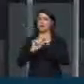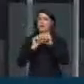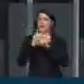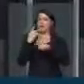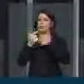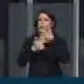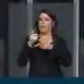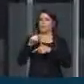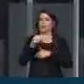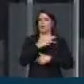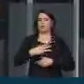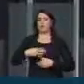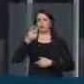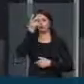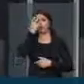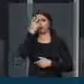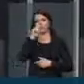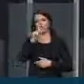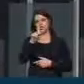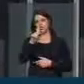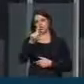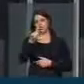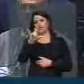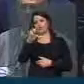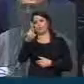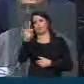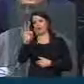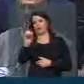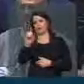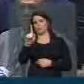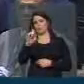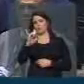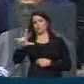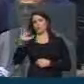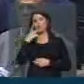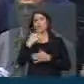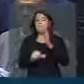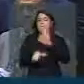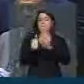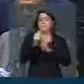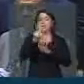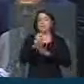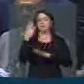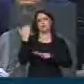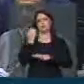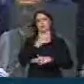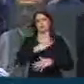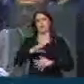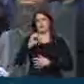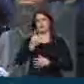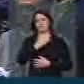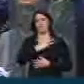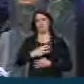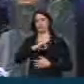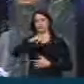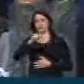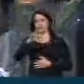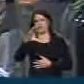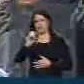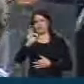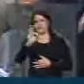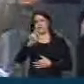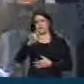do ministro da Cultura, Gilberto Gil, que reabriu esse debate na sua primeira gestão, do ex-ministro Juca Ferreira e da atual ministra